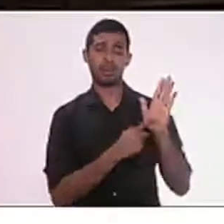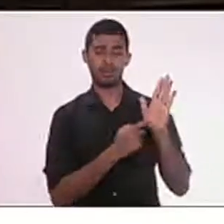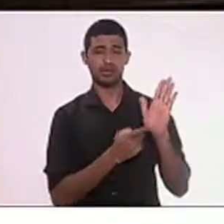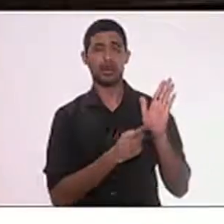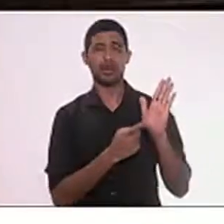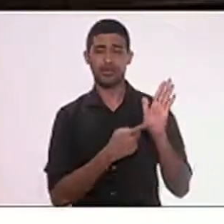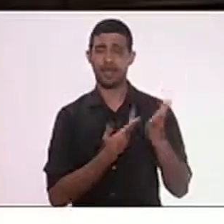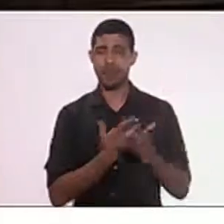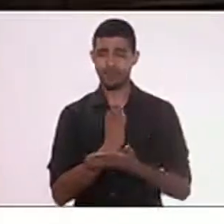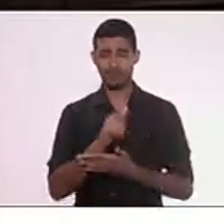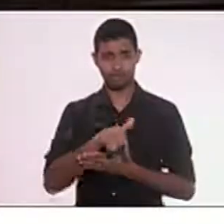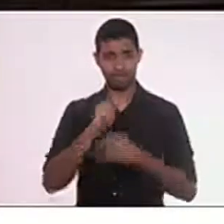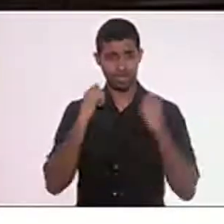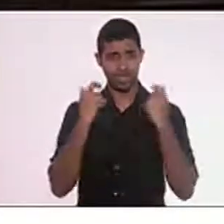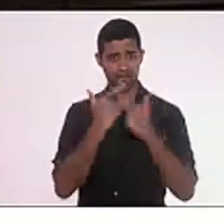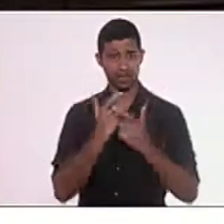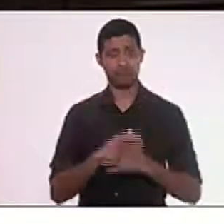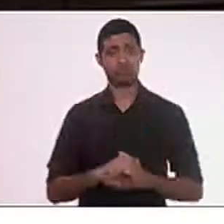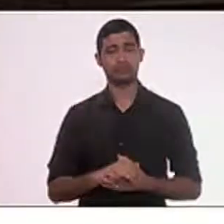lei aprovada aqui,